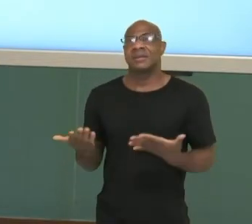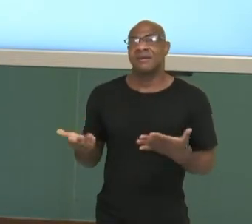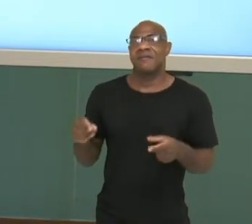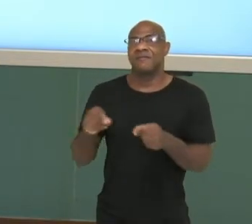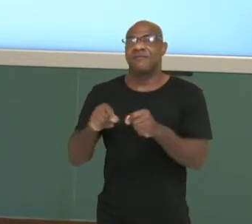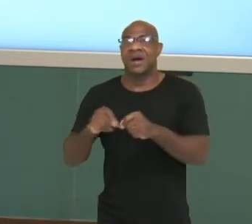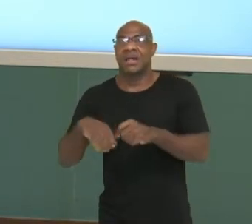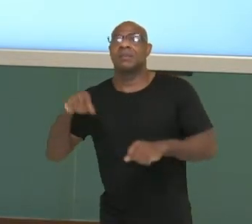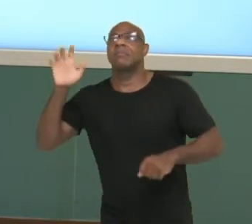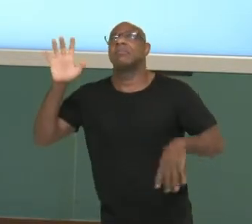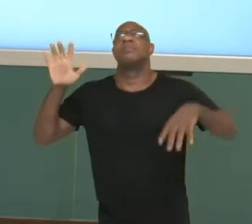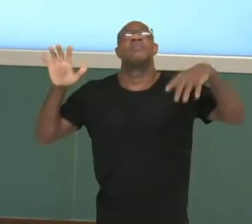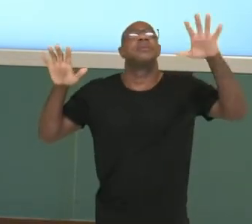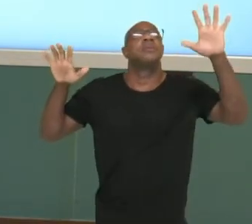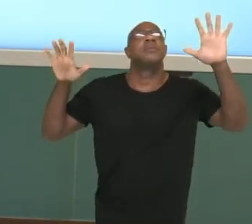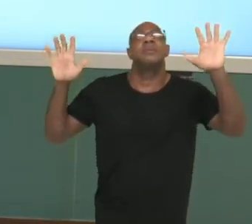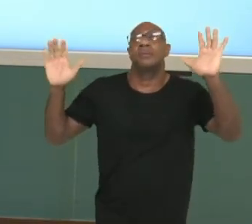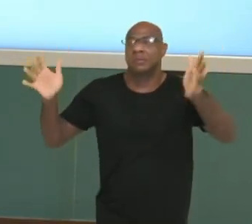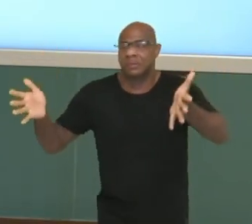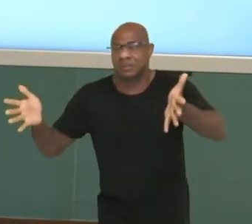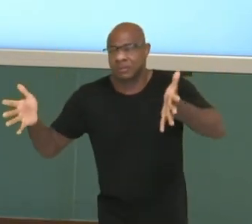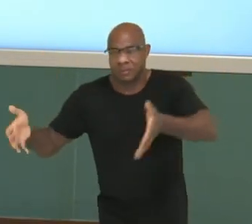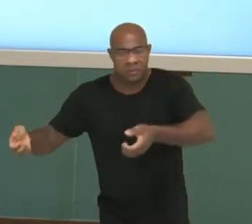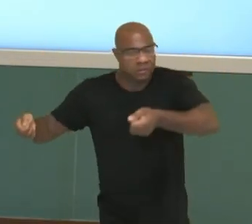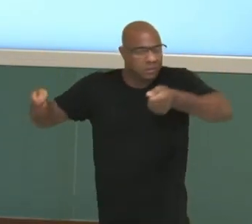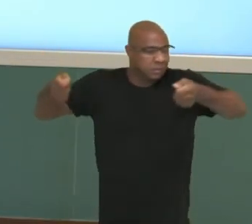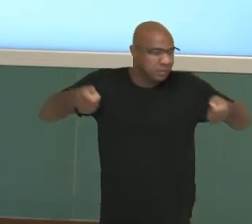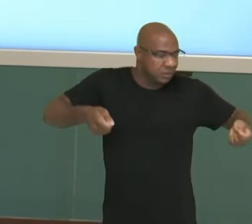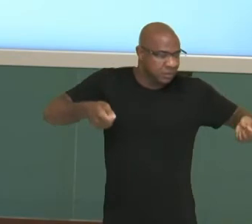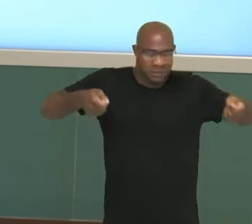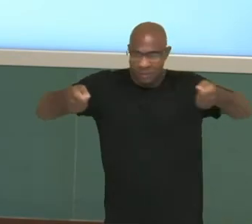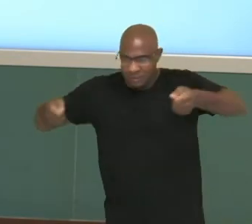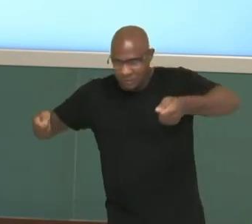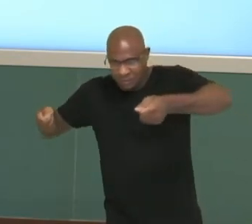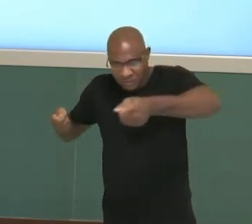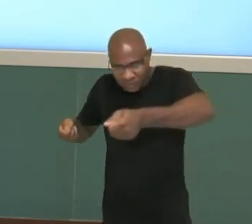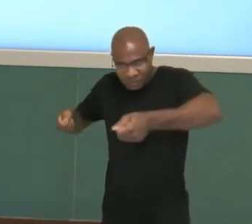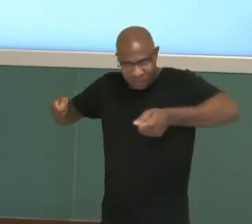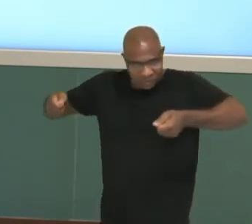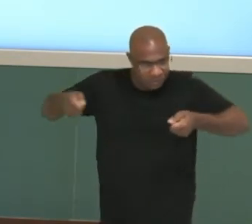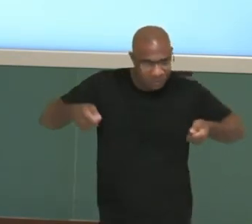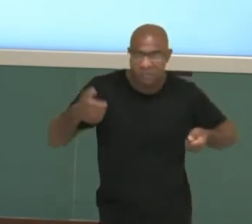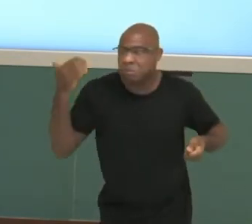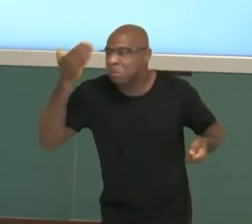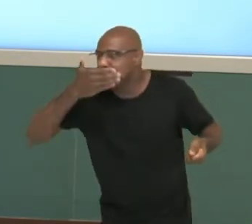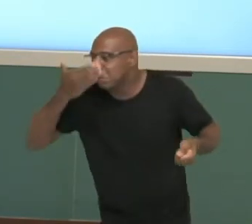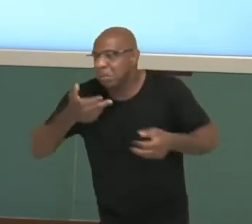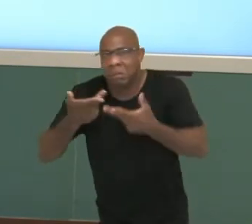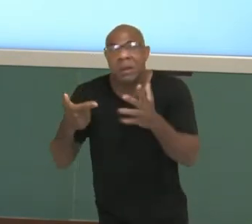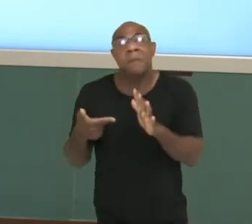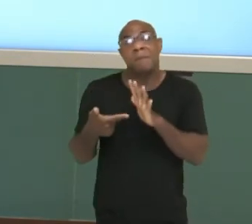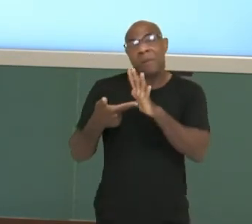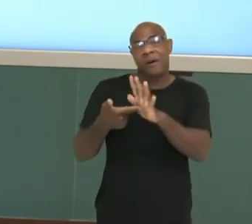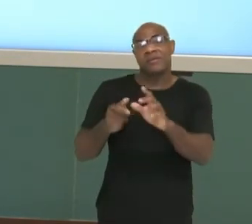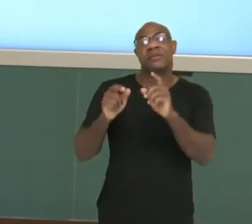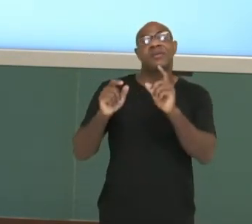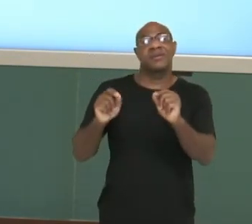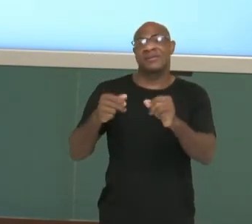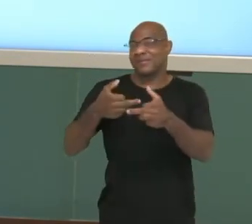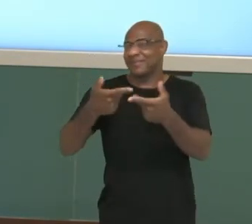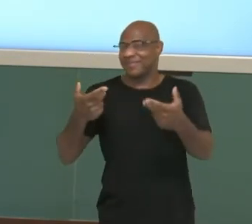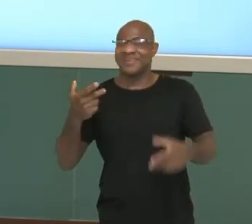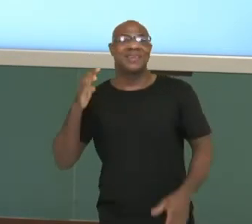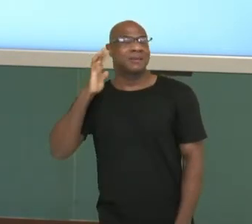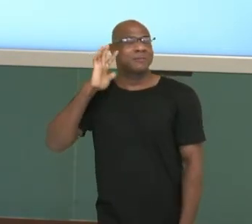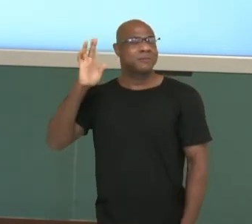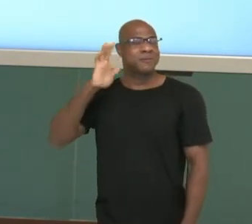faz com as mãos, ele desenha, que ele te leva ao imaginário de ver aquilo que ele está mostrando ali. Então, essa é a